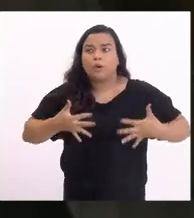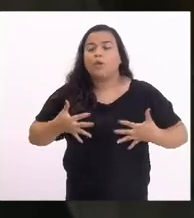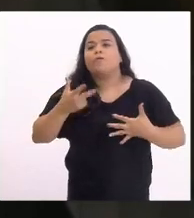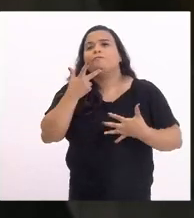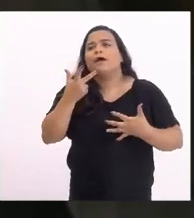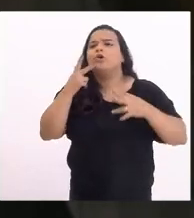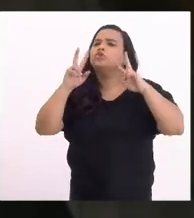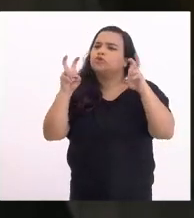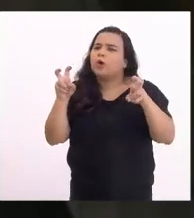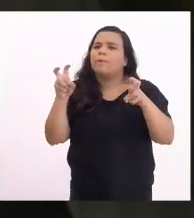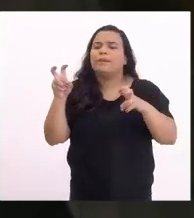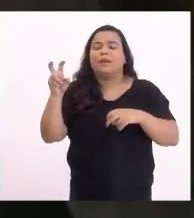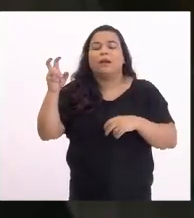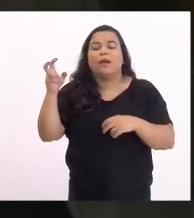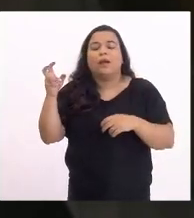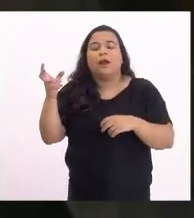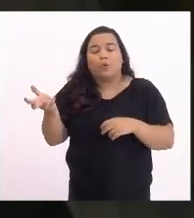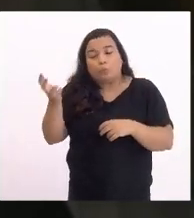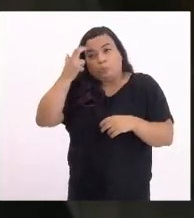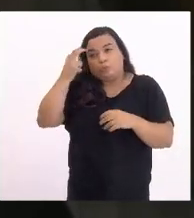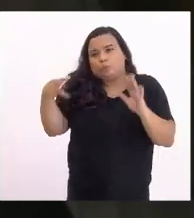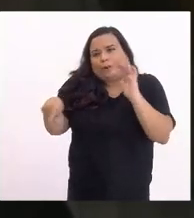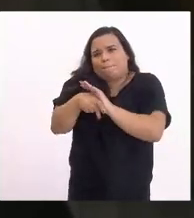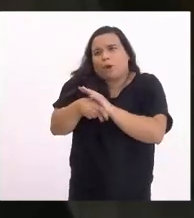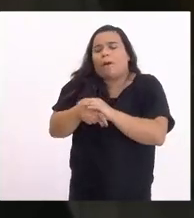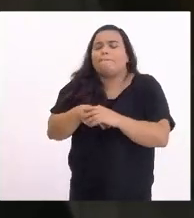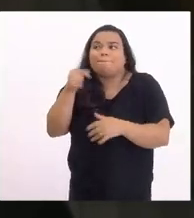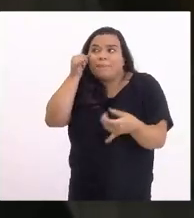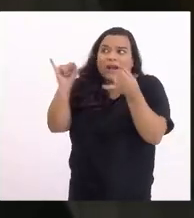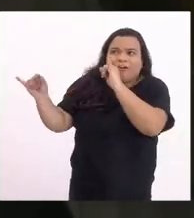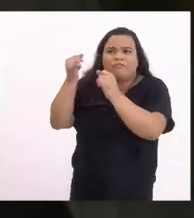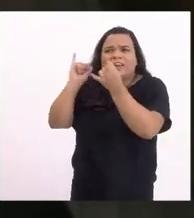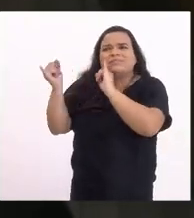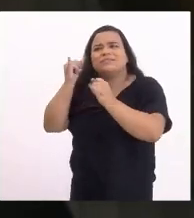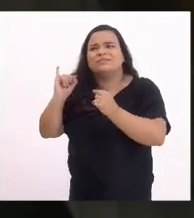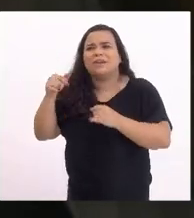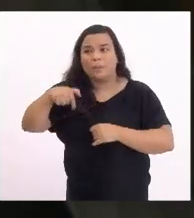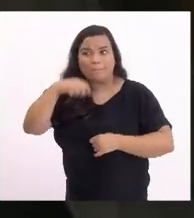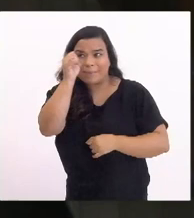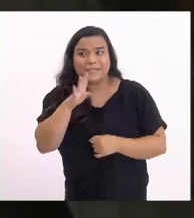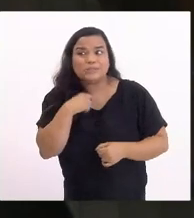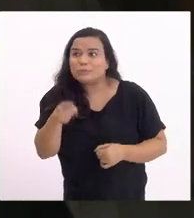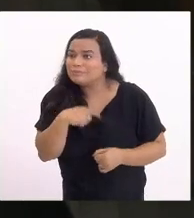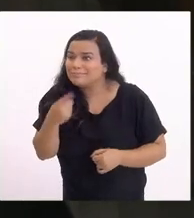da prevenção, que a gente não consegue desenvolver no Brasil. Esse é um país que